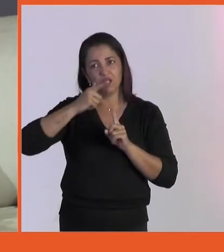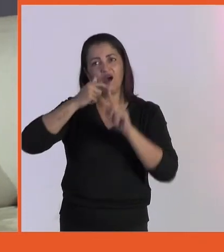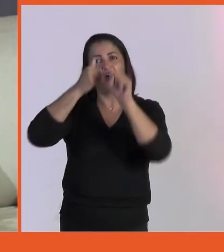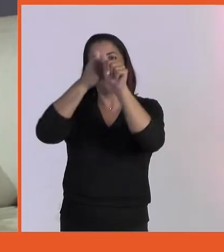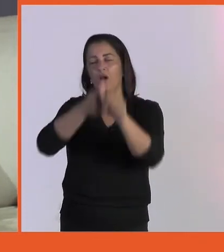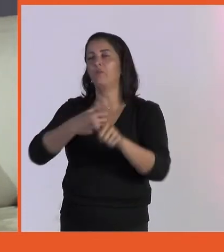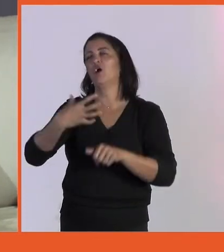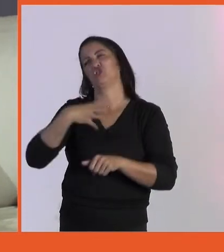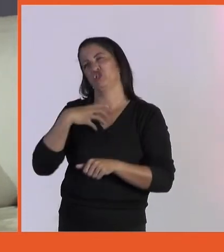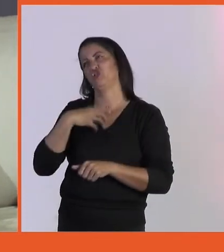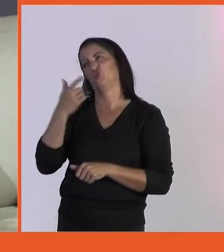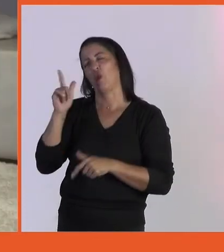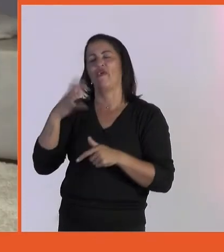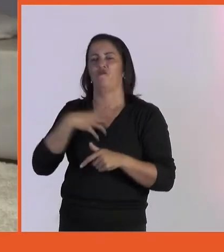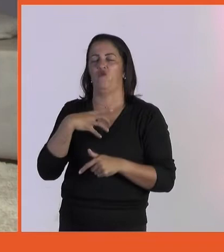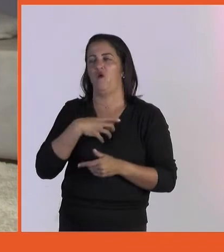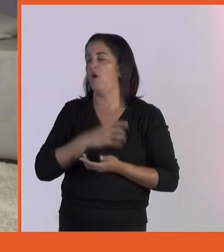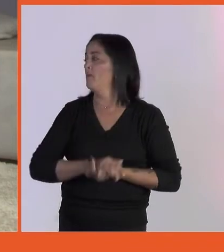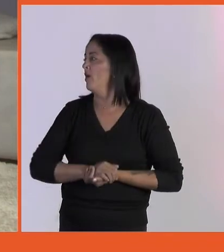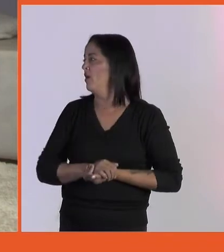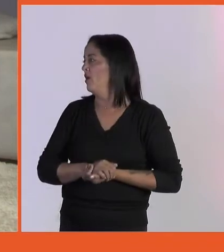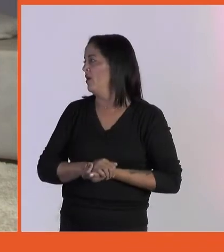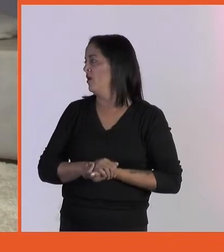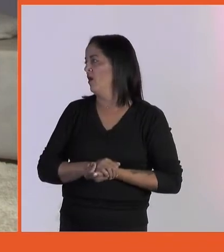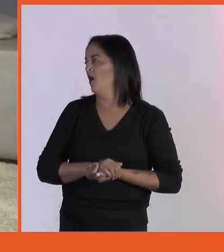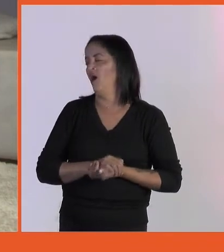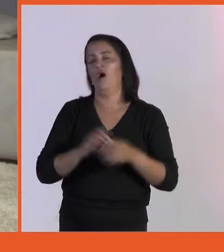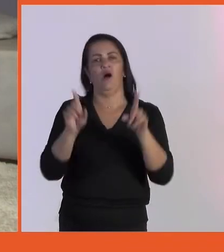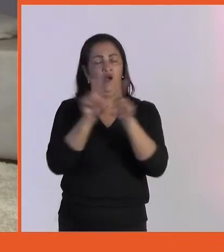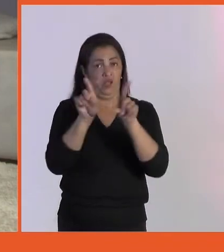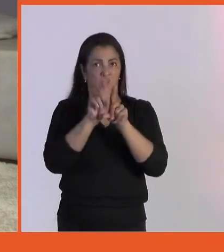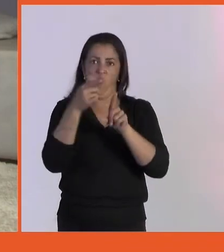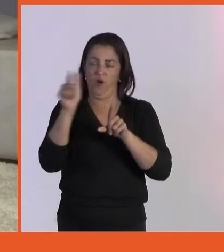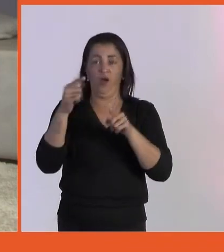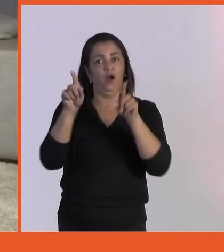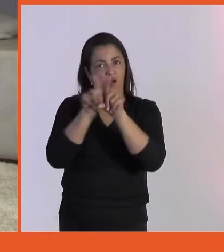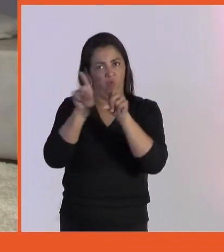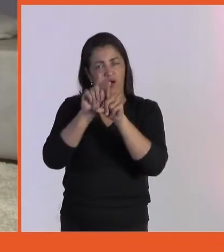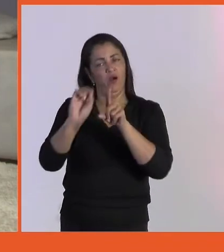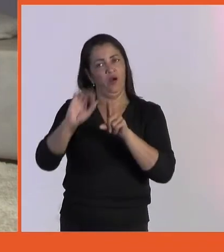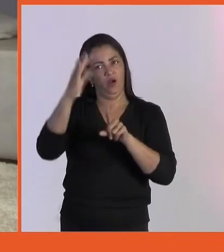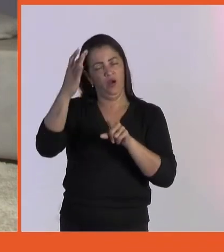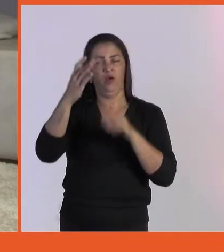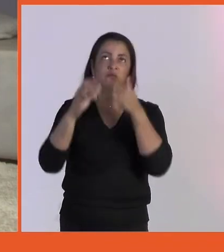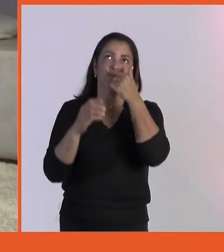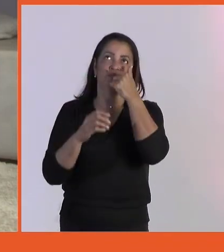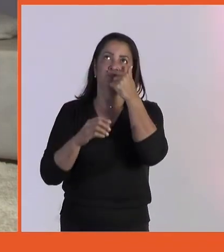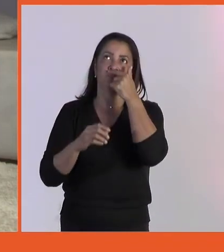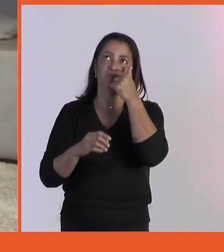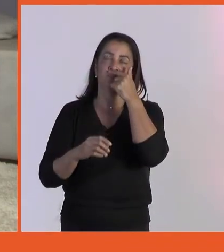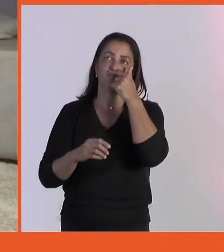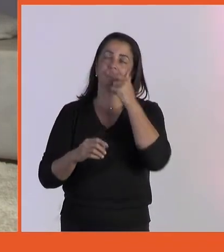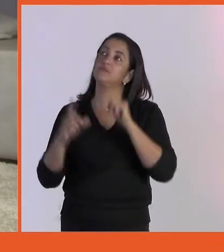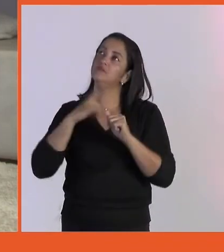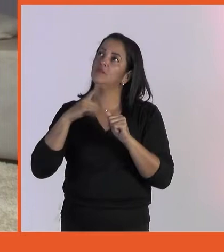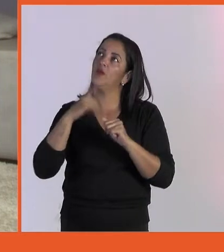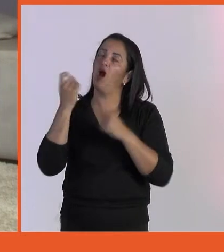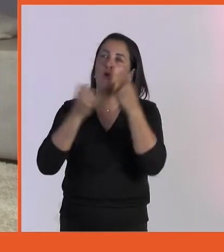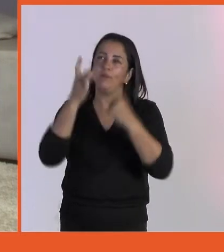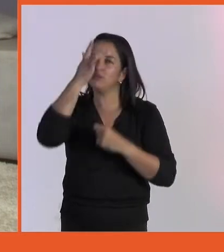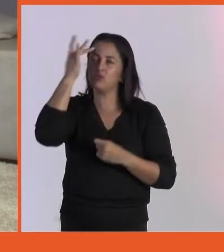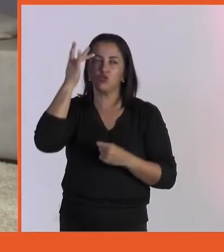uma outra forma com a gente. E aí é um problema também. Inclusive, saiu uma matéria, acho que tem umas 2 semanas,